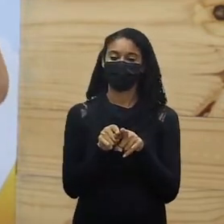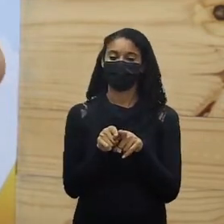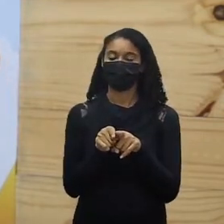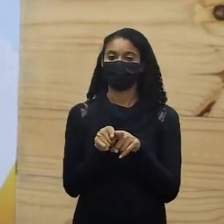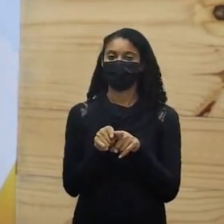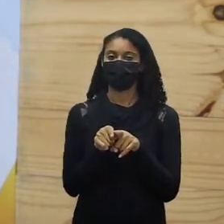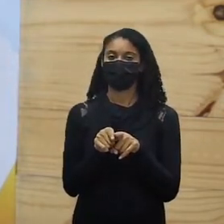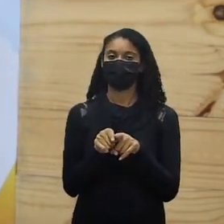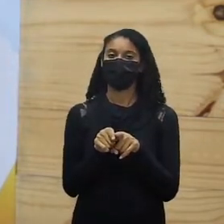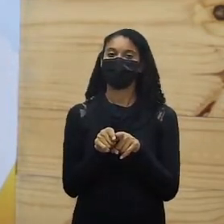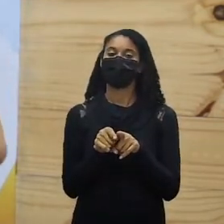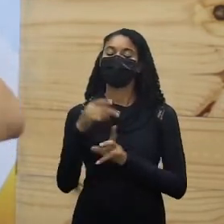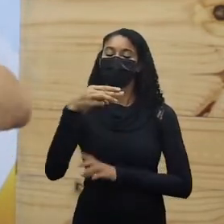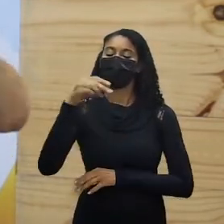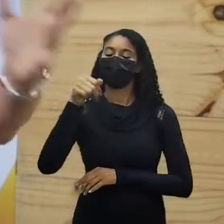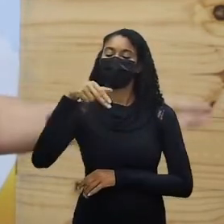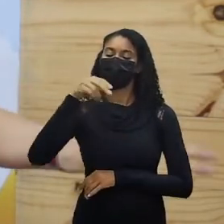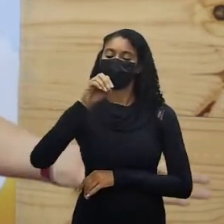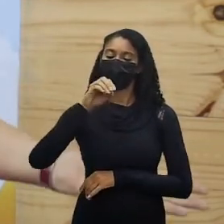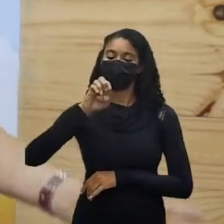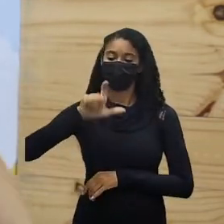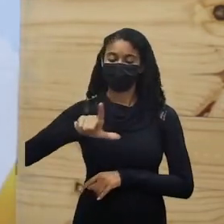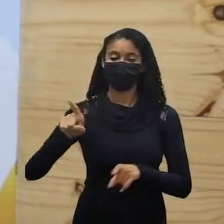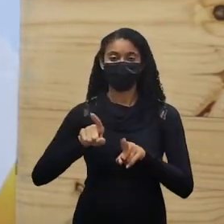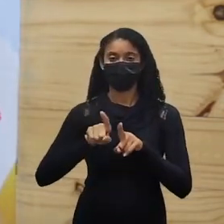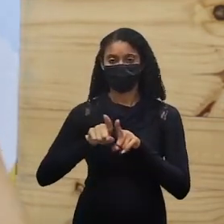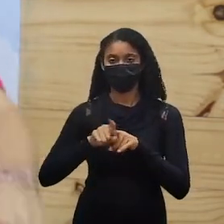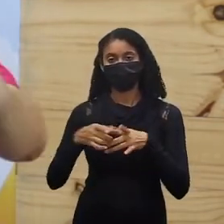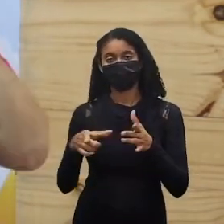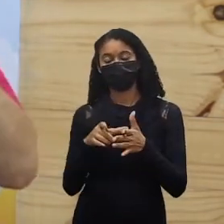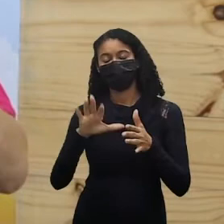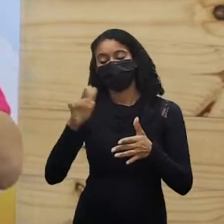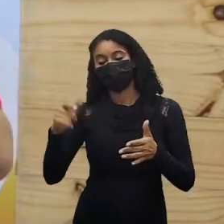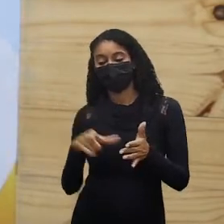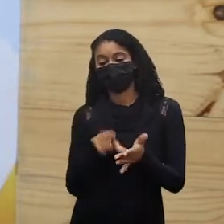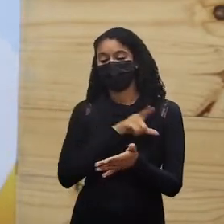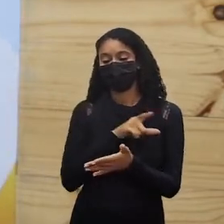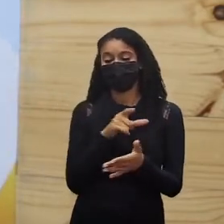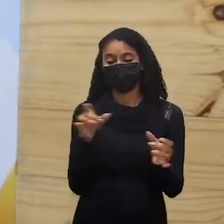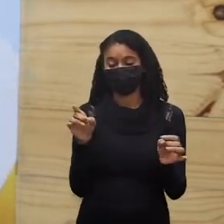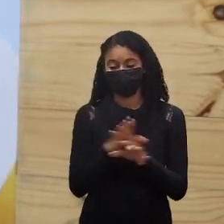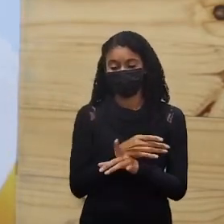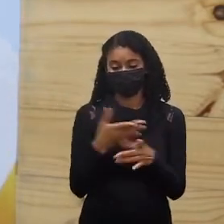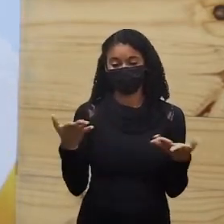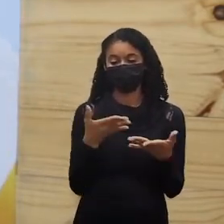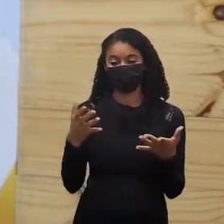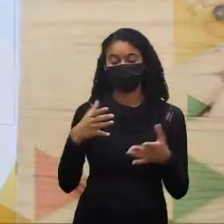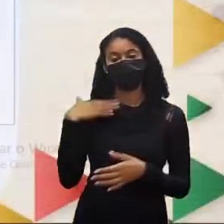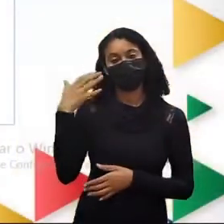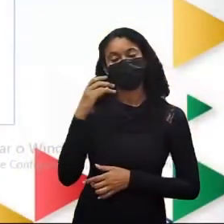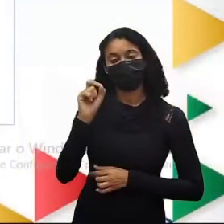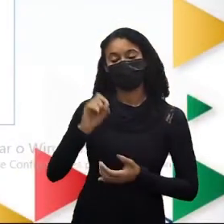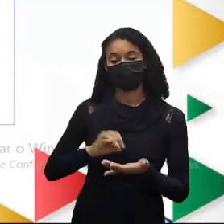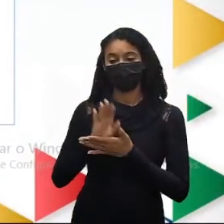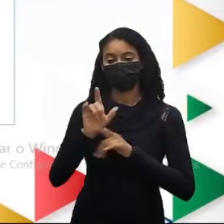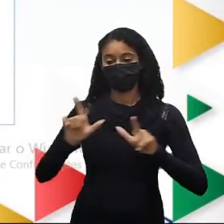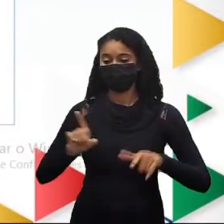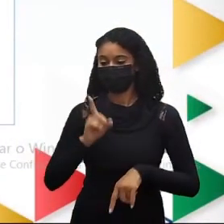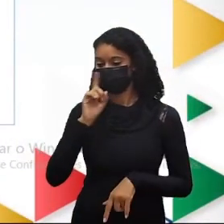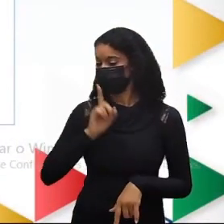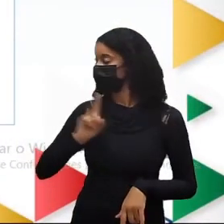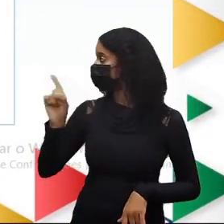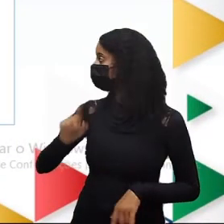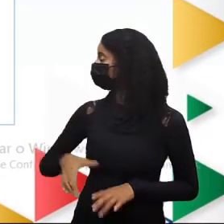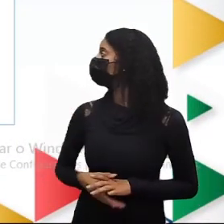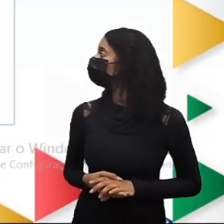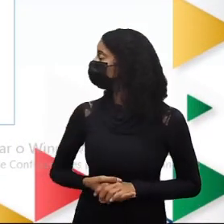E a Manuelzinho, certo? Claro que antes de encerrar. E aqui nós temos para vocês, certo? Na tela nós